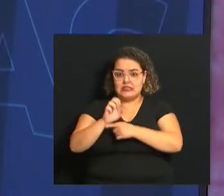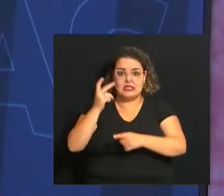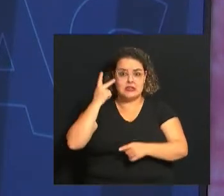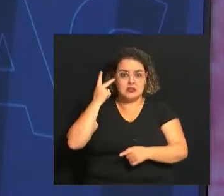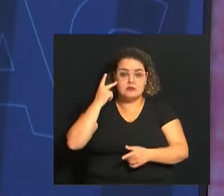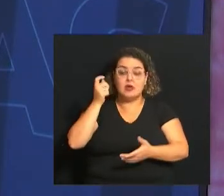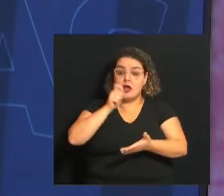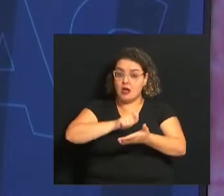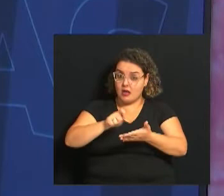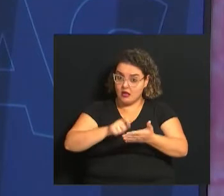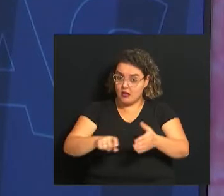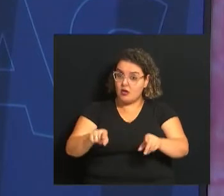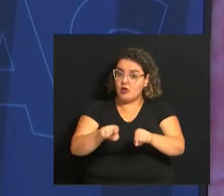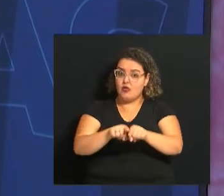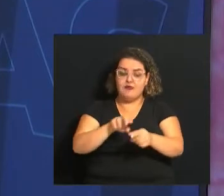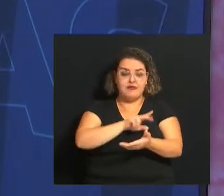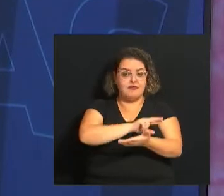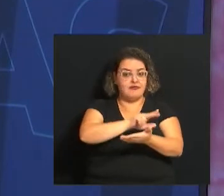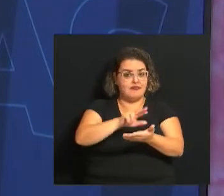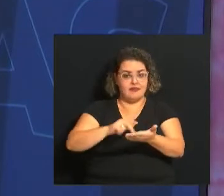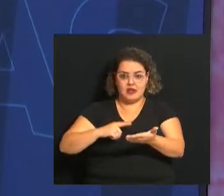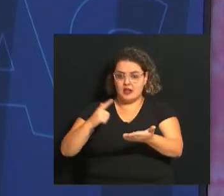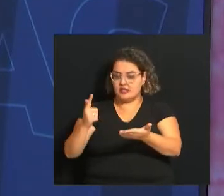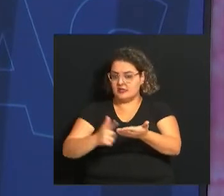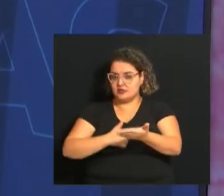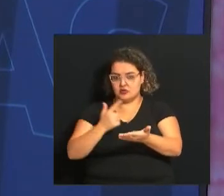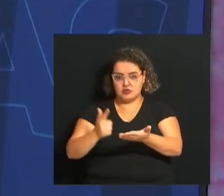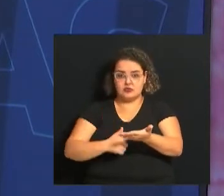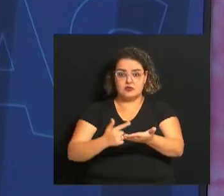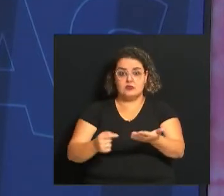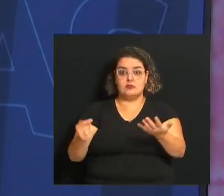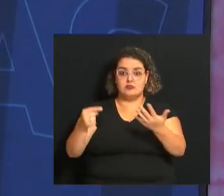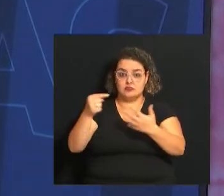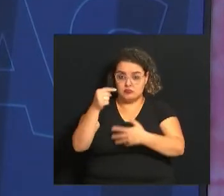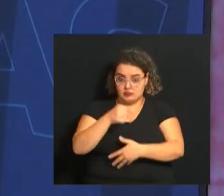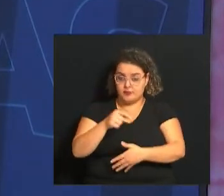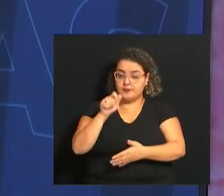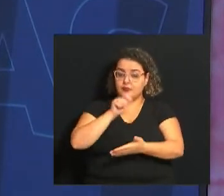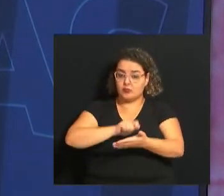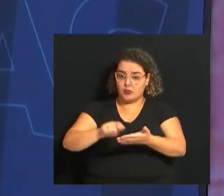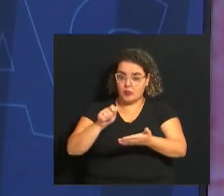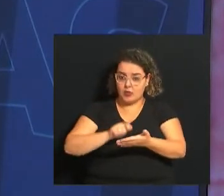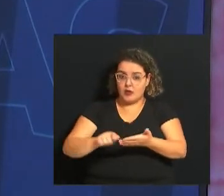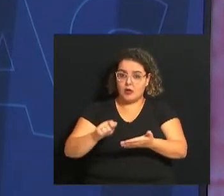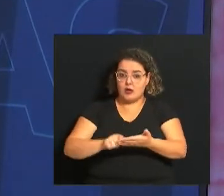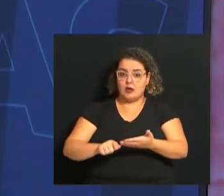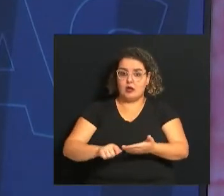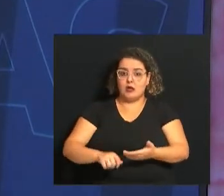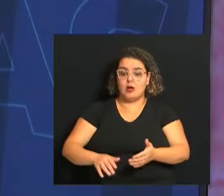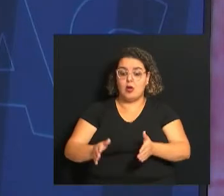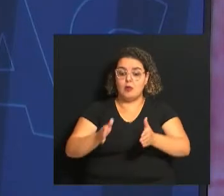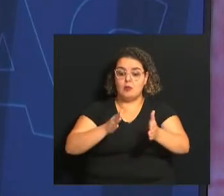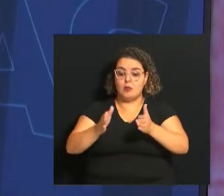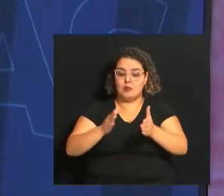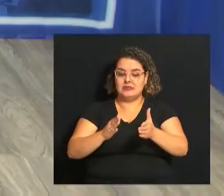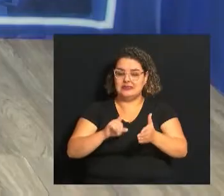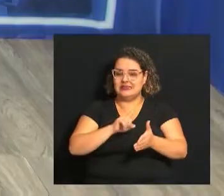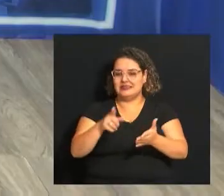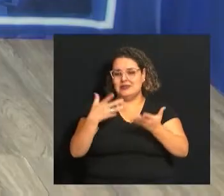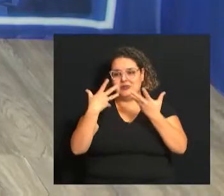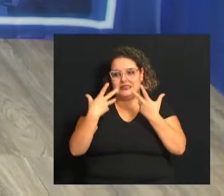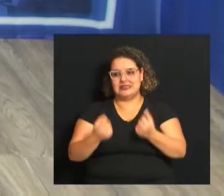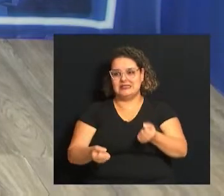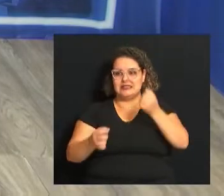escritor também com diversas obras, entre eles autor do livro A Era da Intolerância. Então,